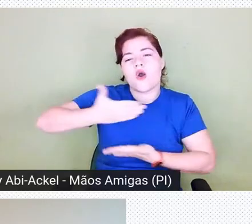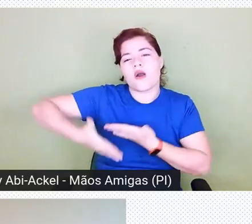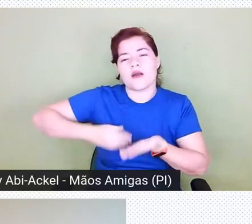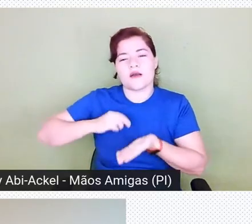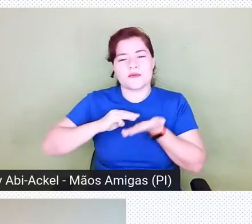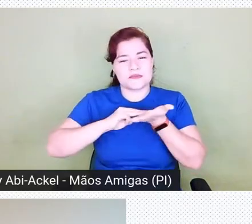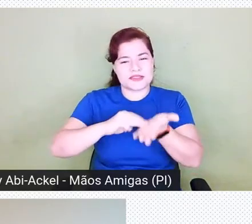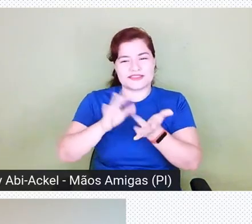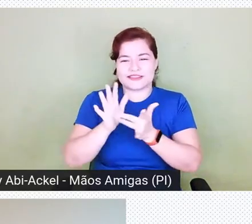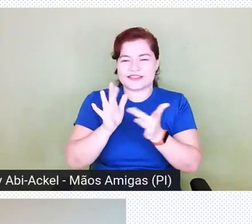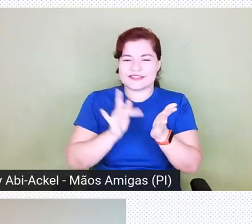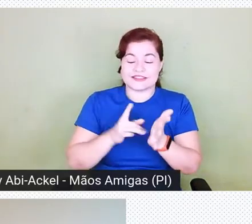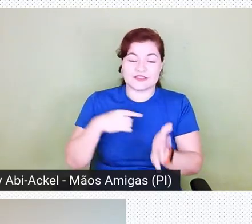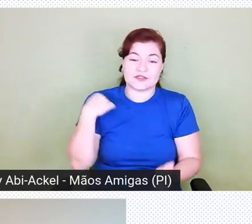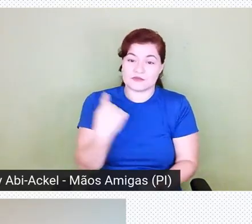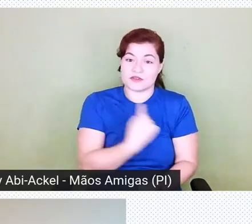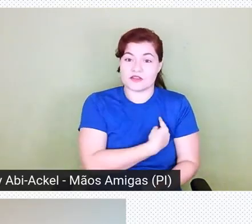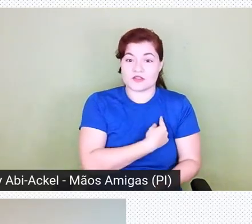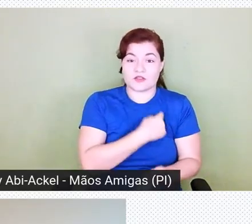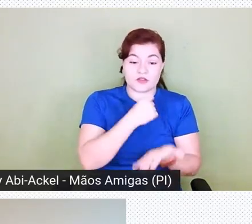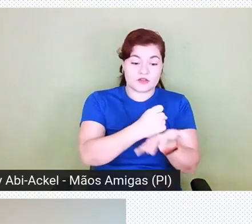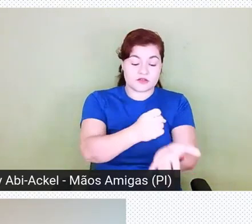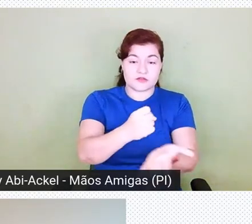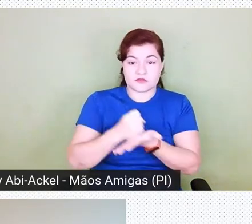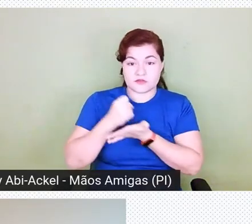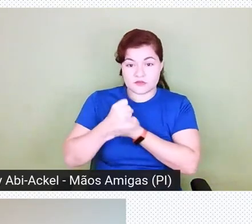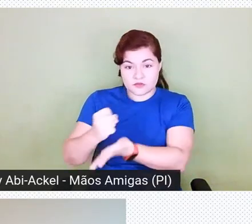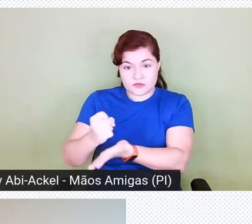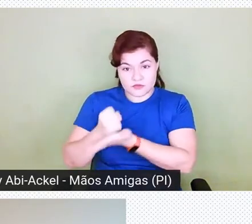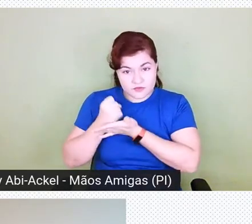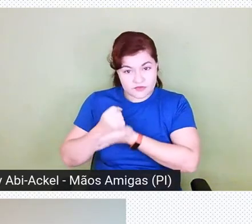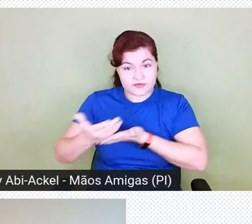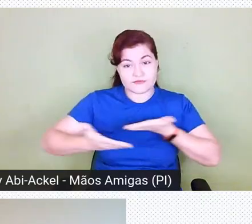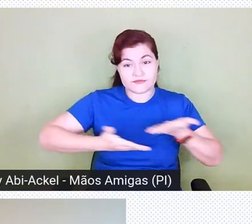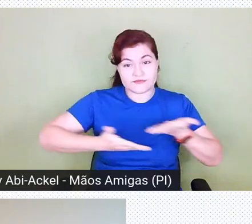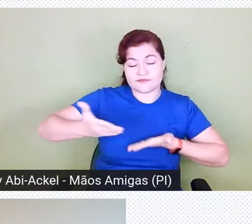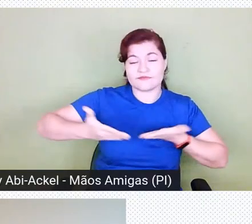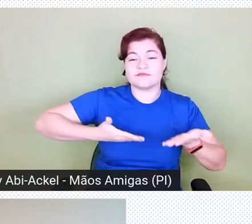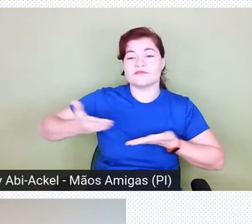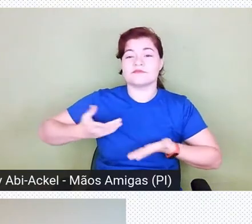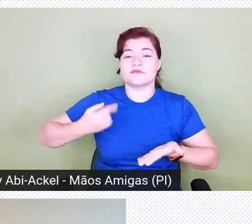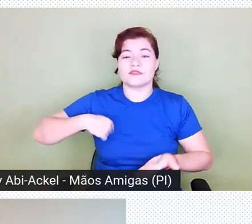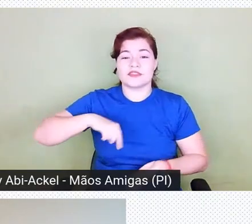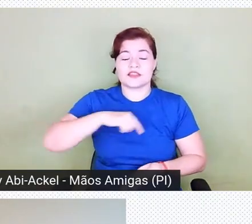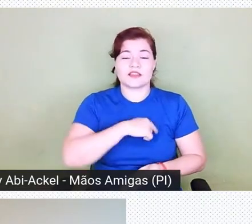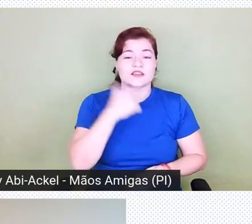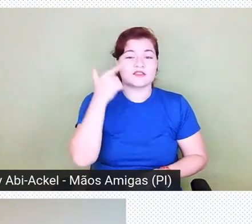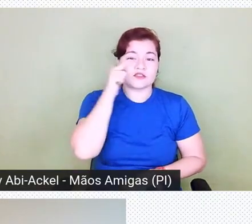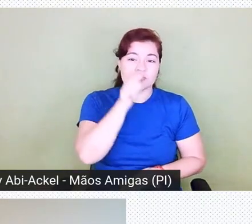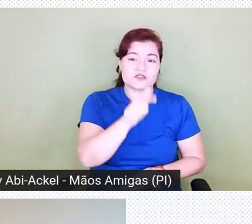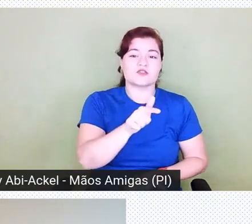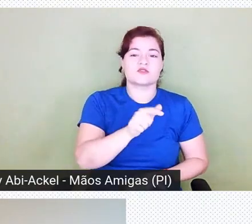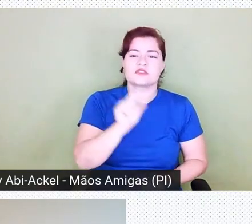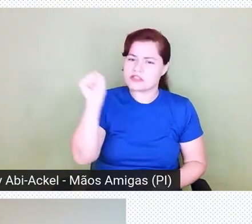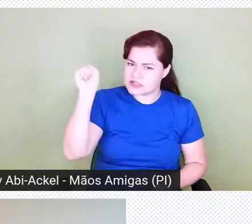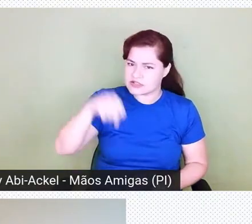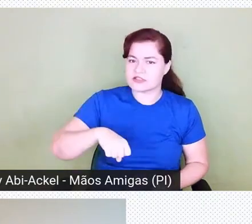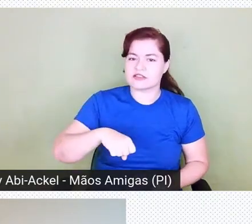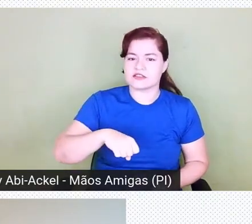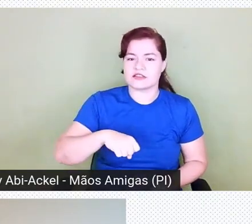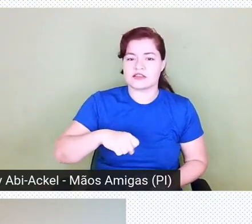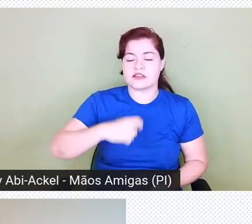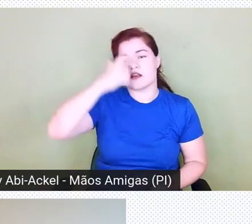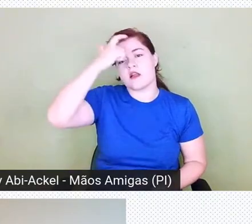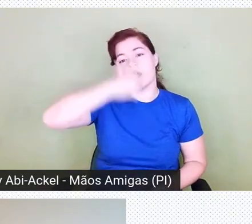de Jesus, para que nós nos ajudemos uns aos outros, para que nós possamos, sim, ser